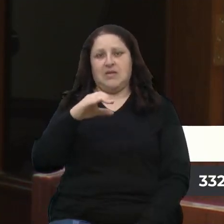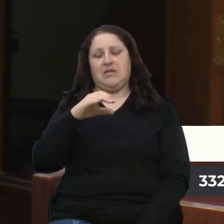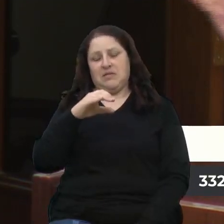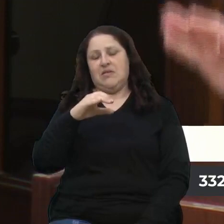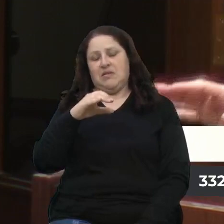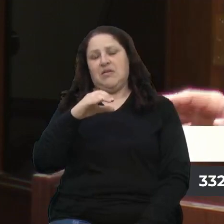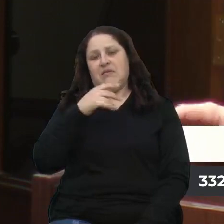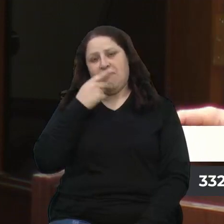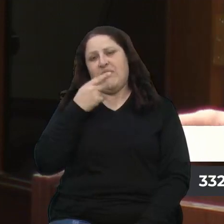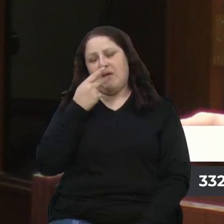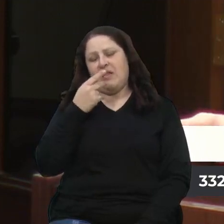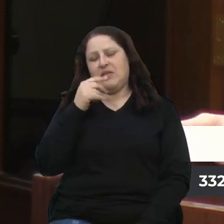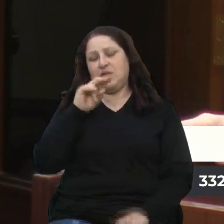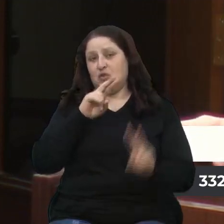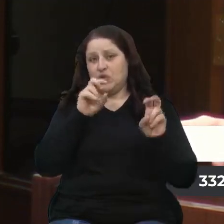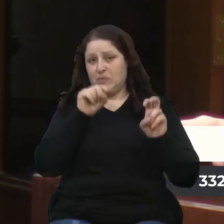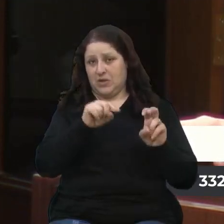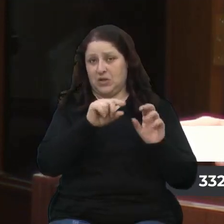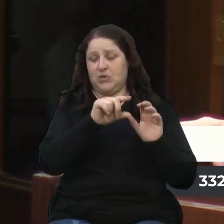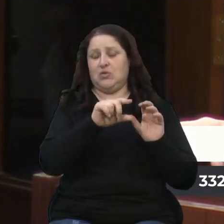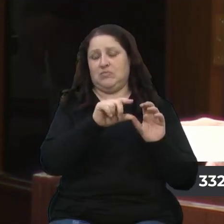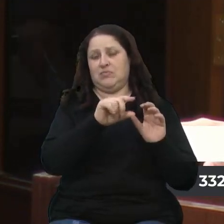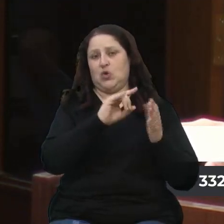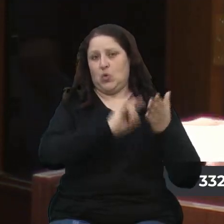Então, uma coisa não